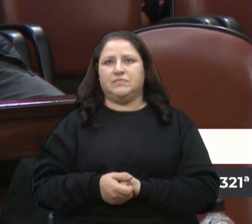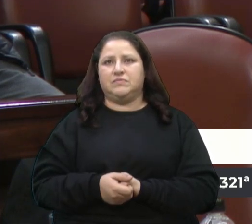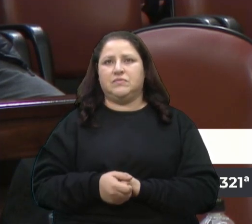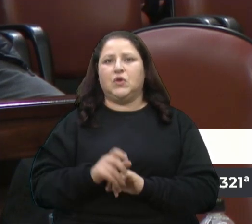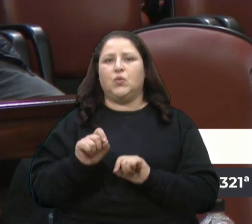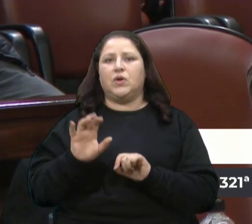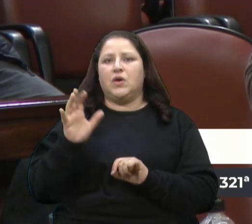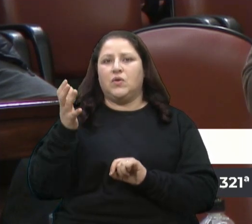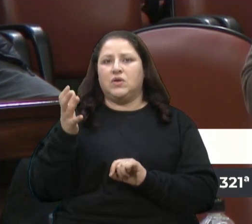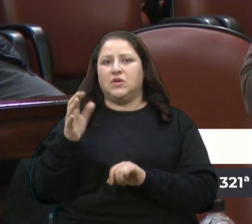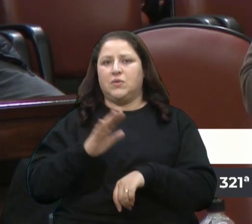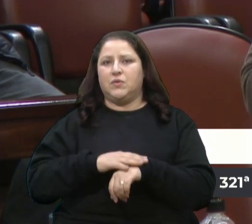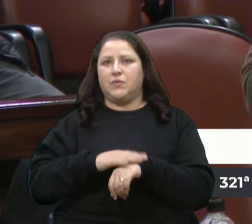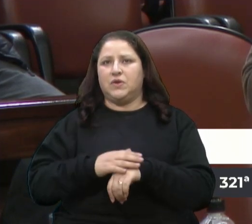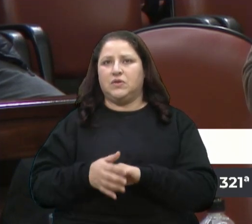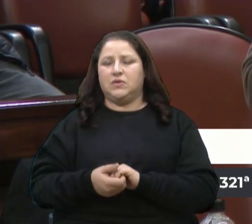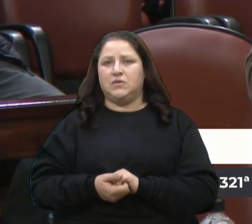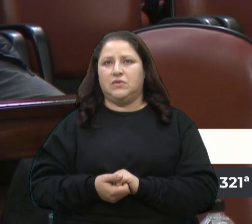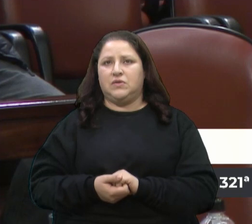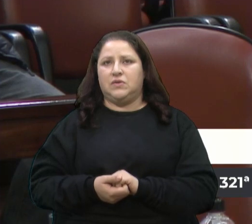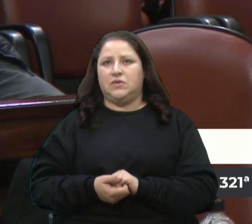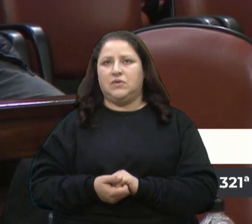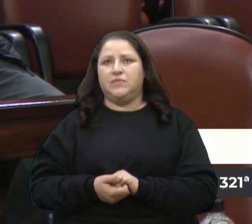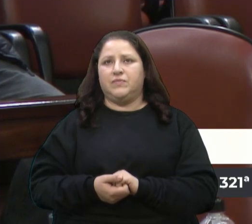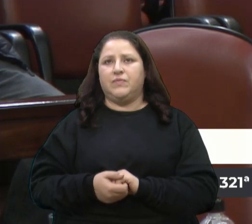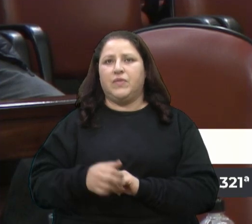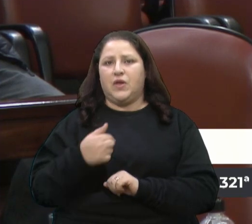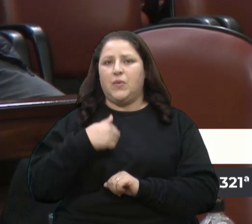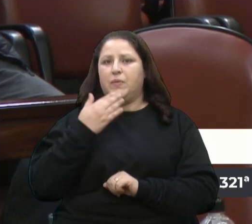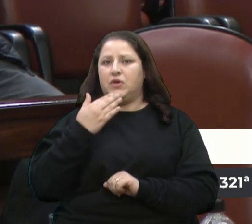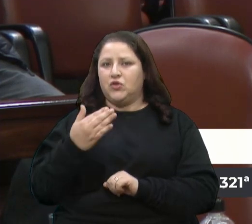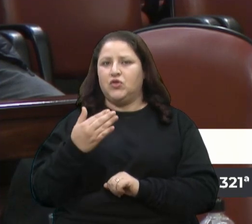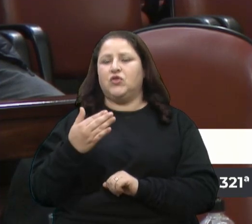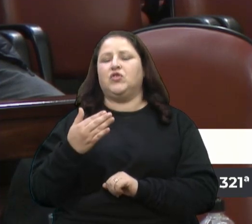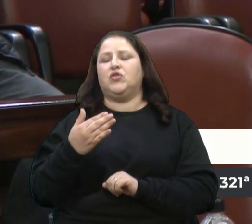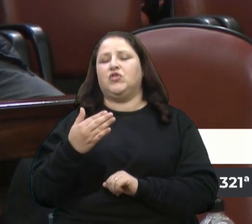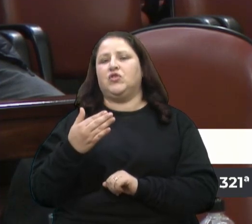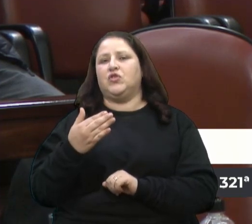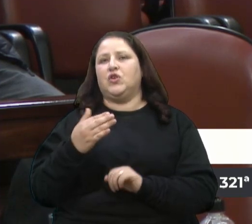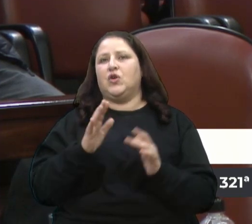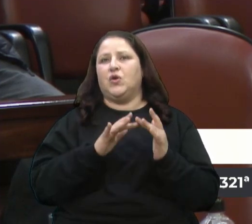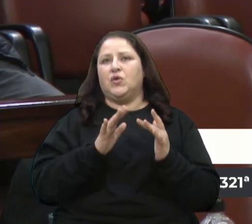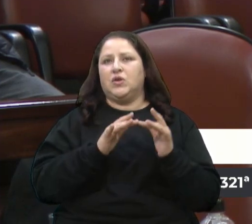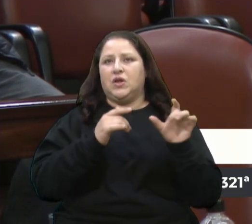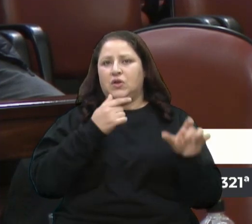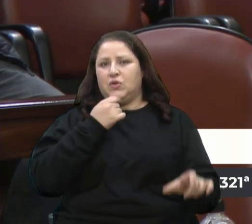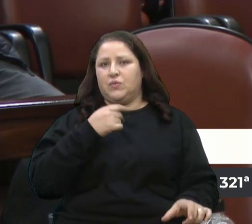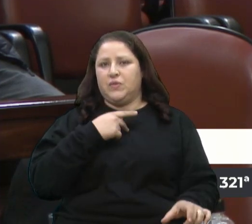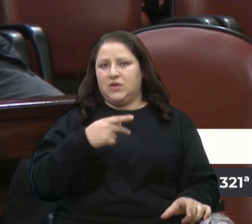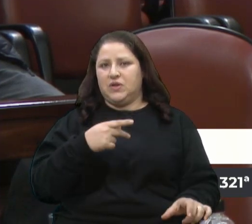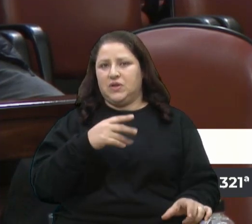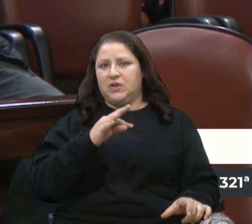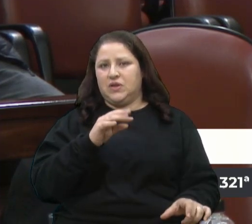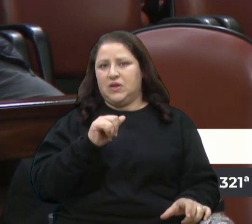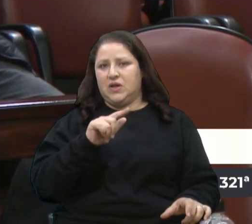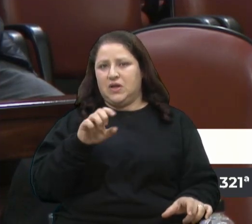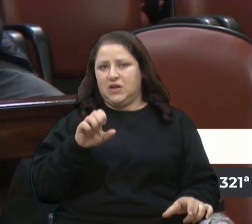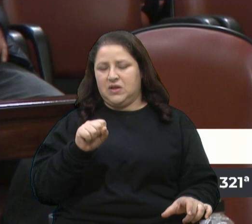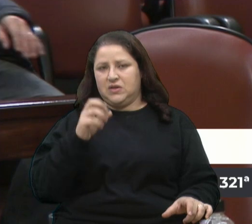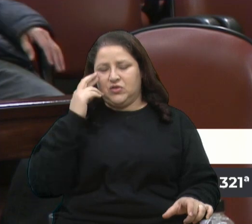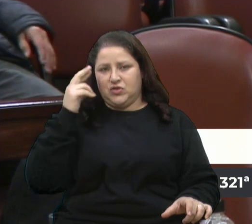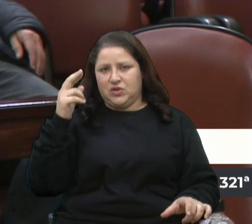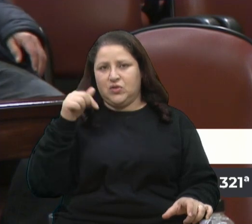O que aconteceu nesse momento? Solicitamos, através do presidente, do Thales Armiliato, nosso diretor aqui da